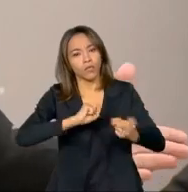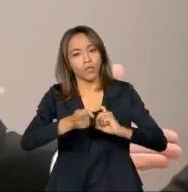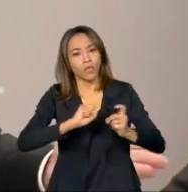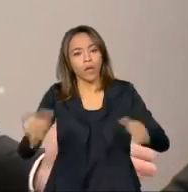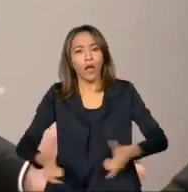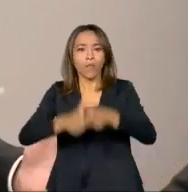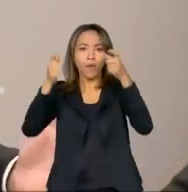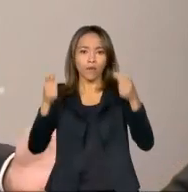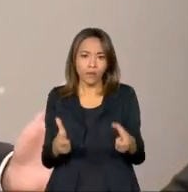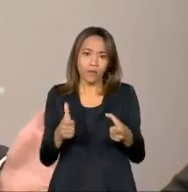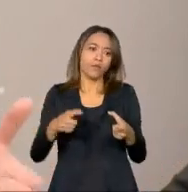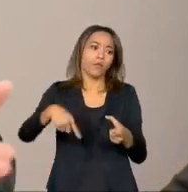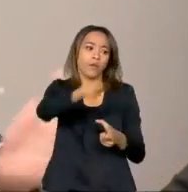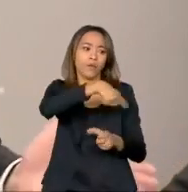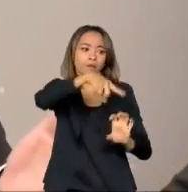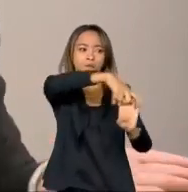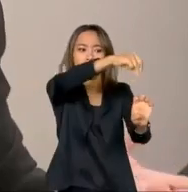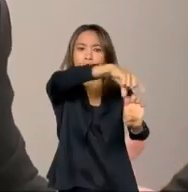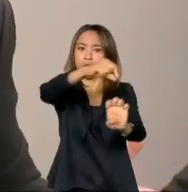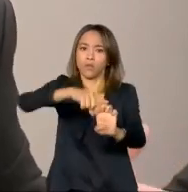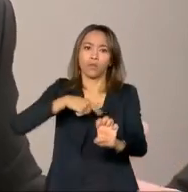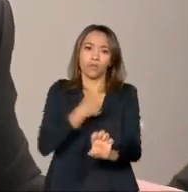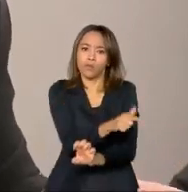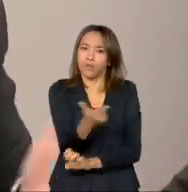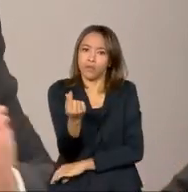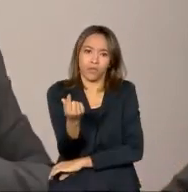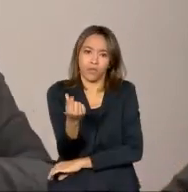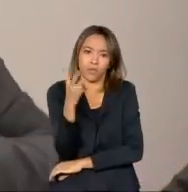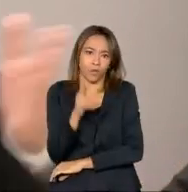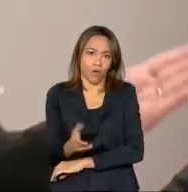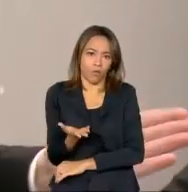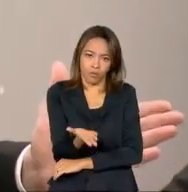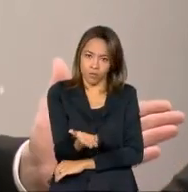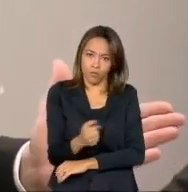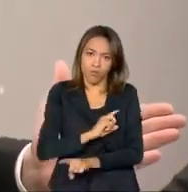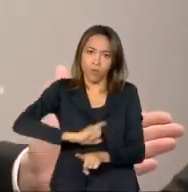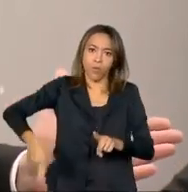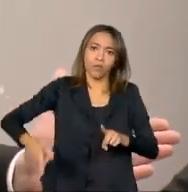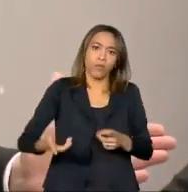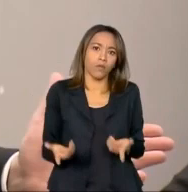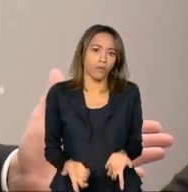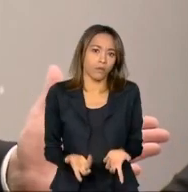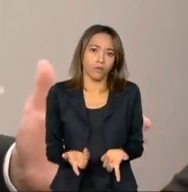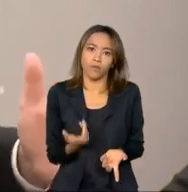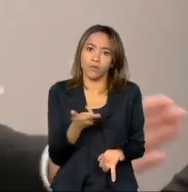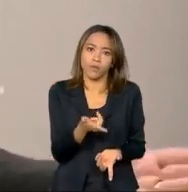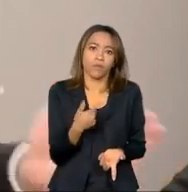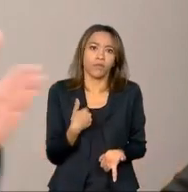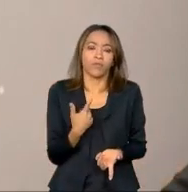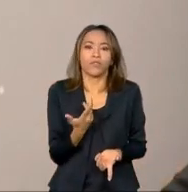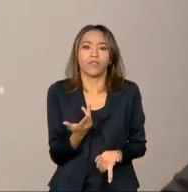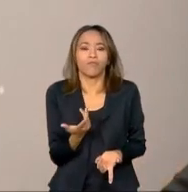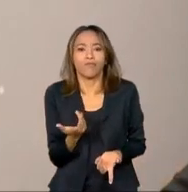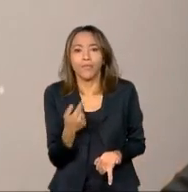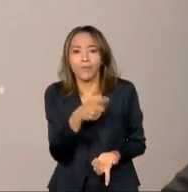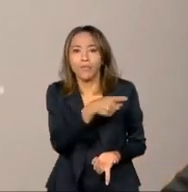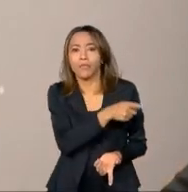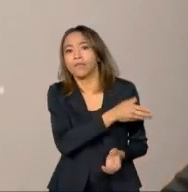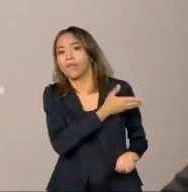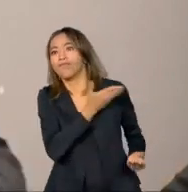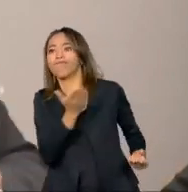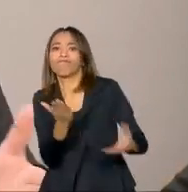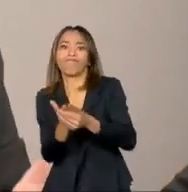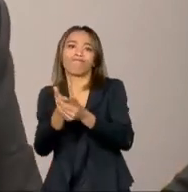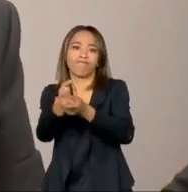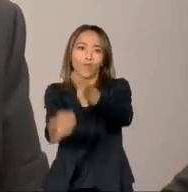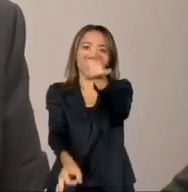dos pequenos empreendedores não tem recurso maior que isso. Então, eles ficam proibidos de fazer recurso administrativo e tem que ir para a via judicial. Ora,